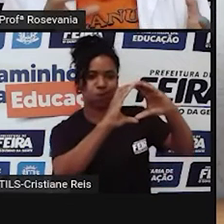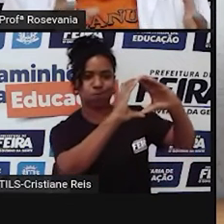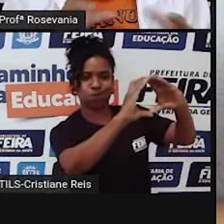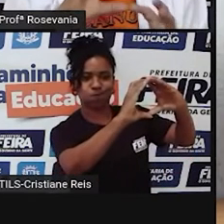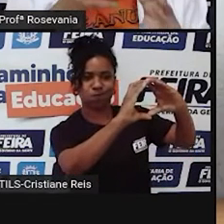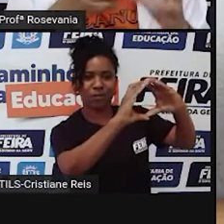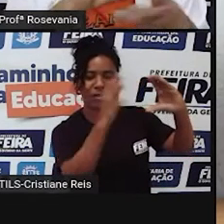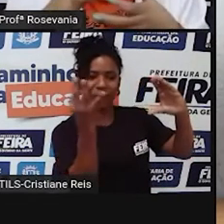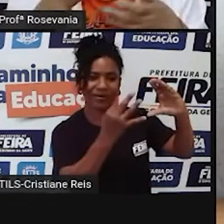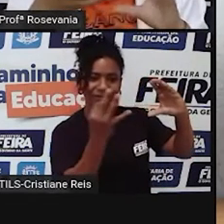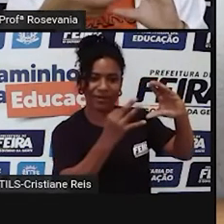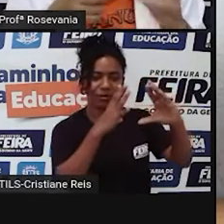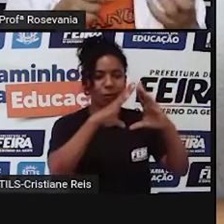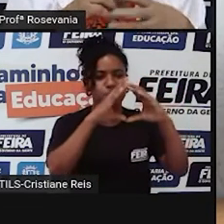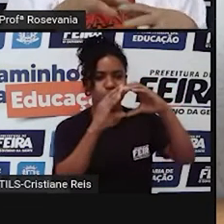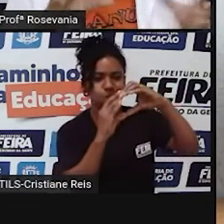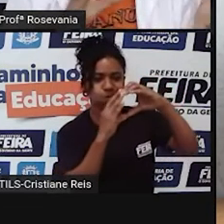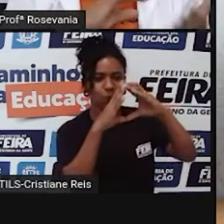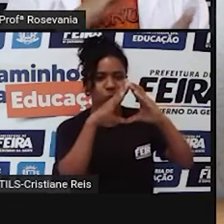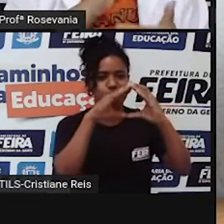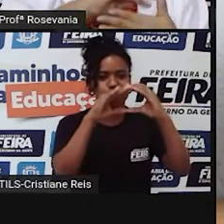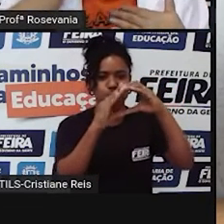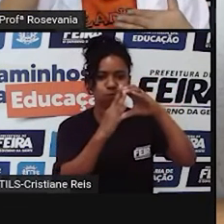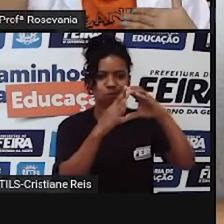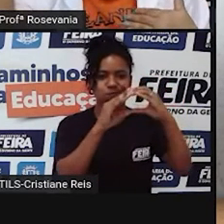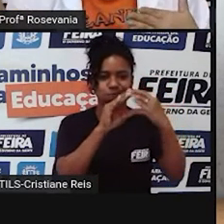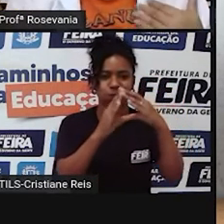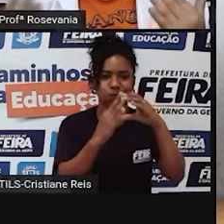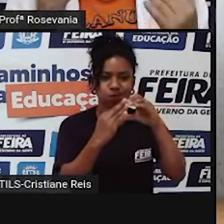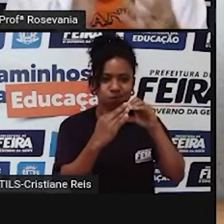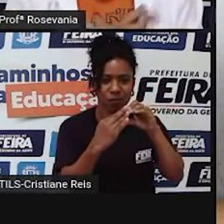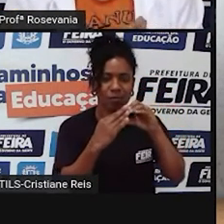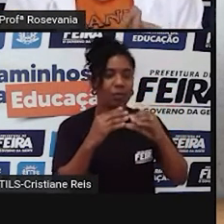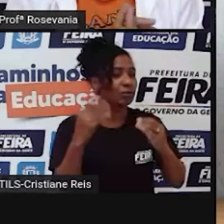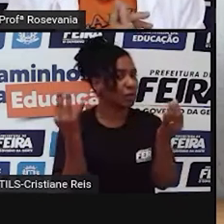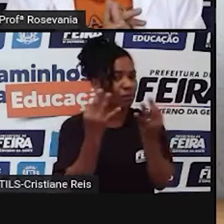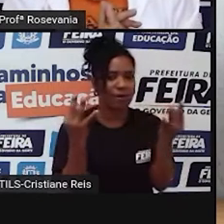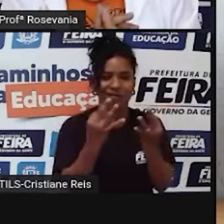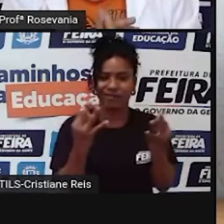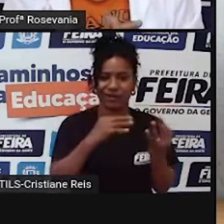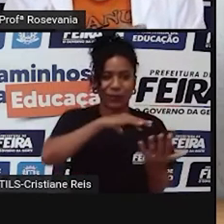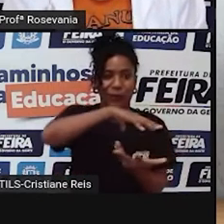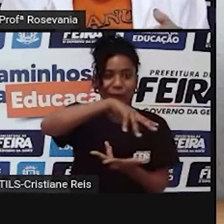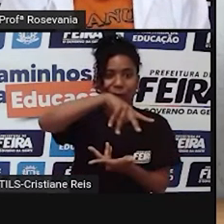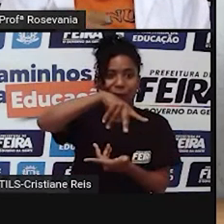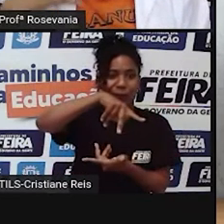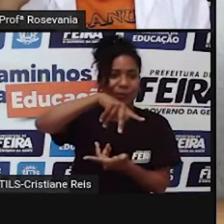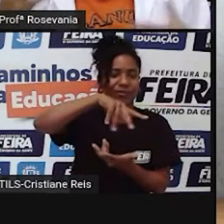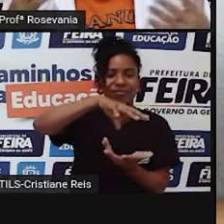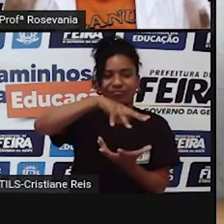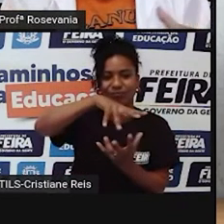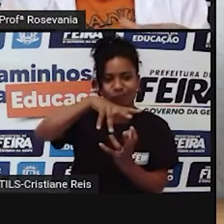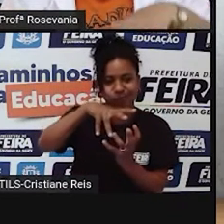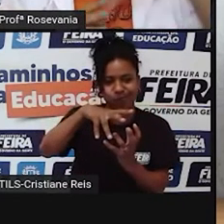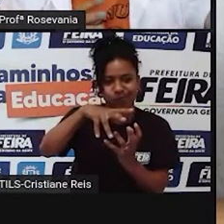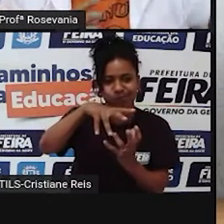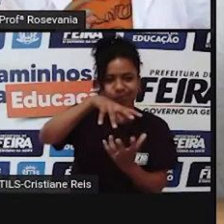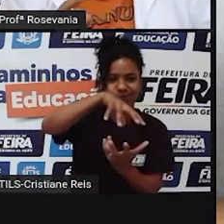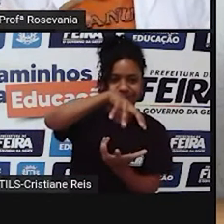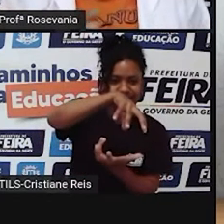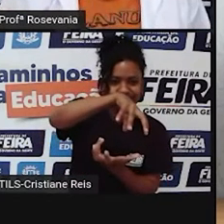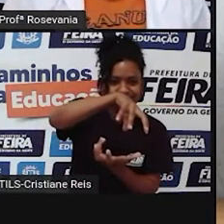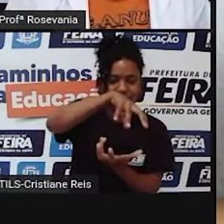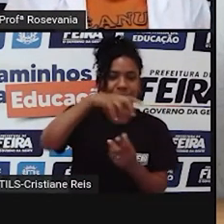é um geoide que é imperfeito por conta das rugosidades que tem no próprio planeta Terra, com o seu relevo, né, que